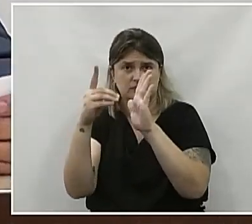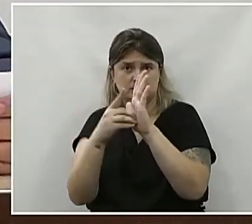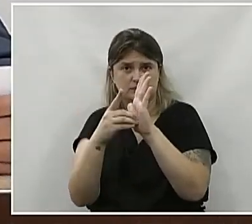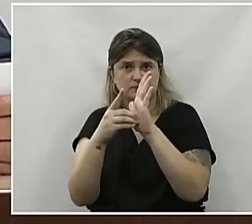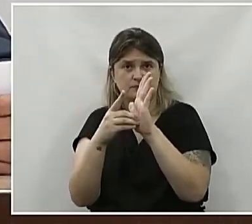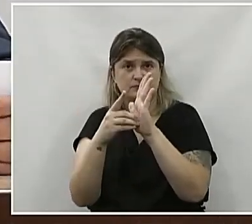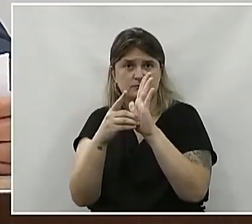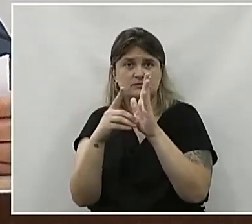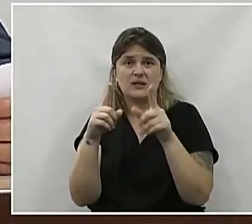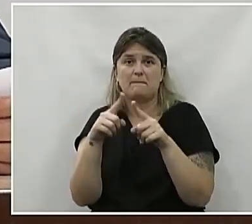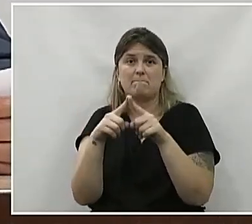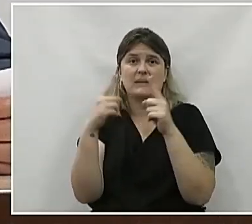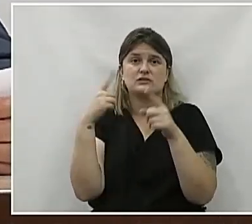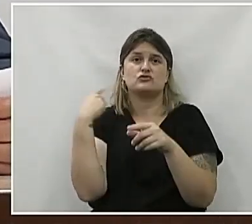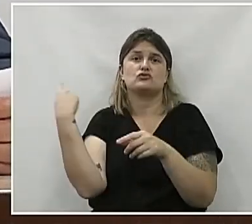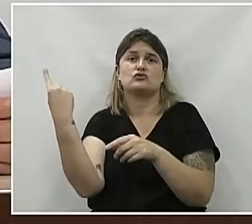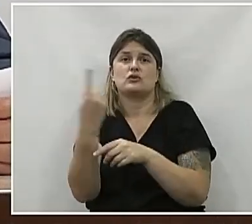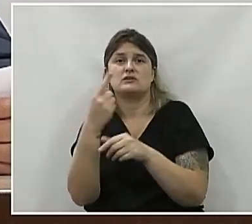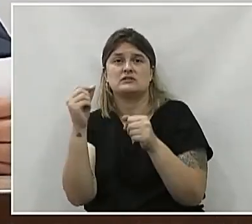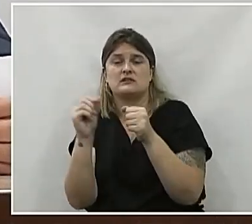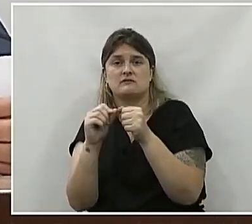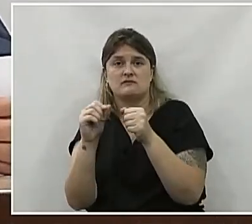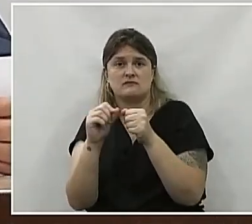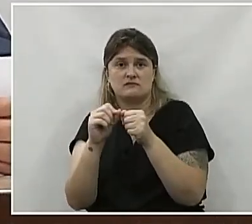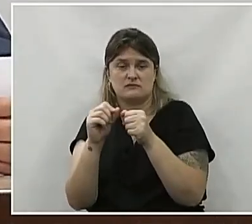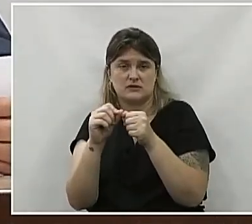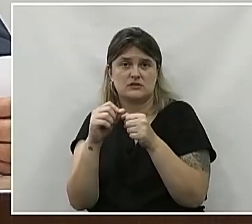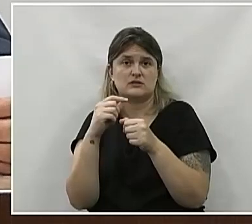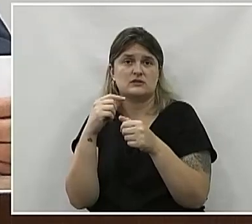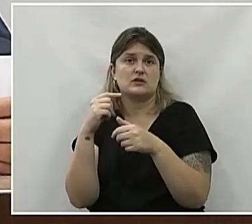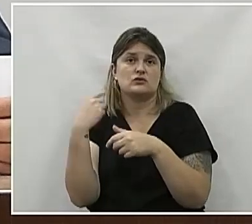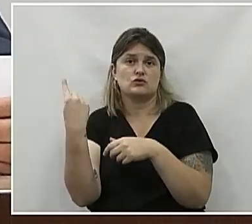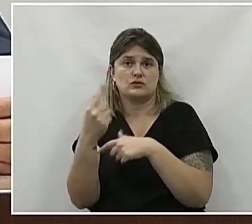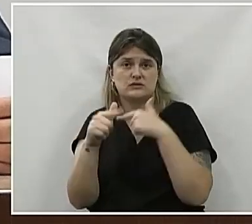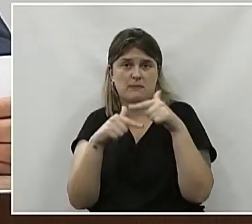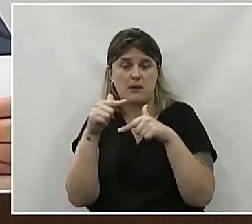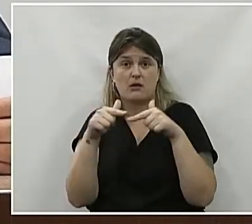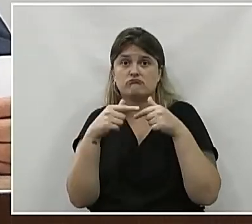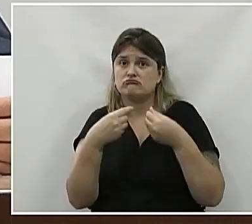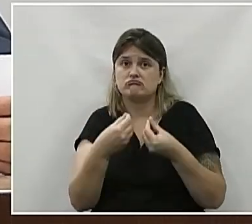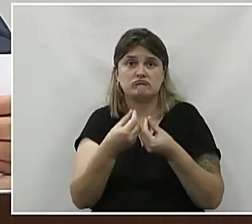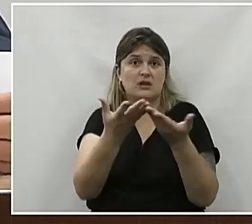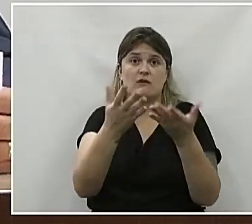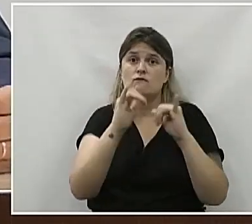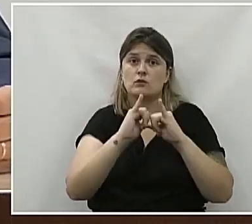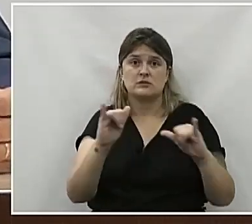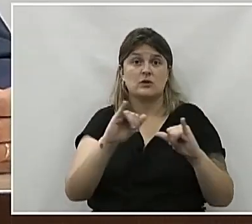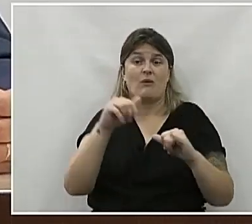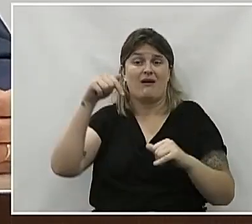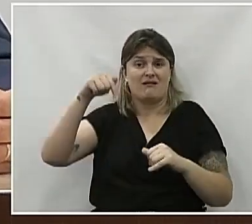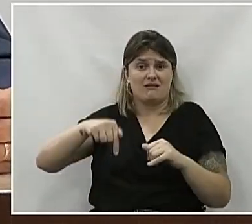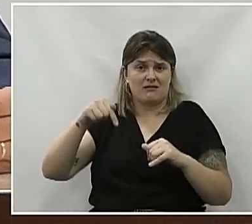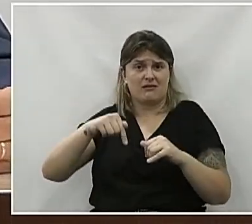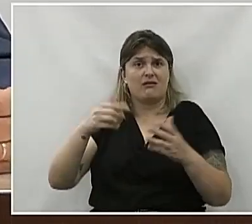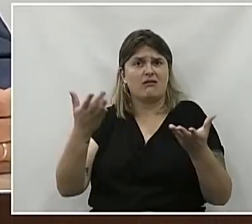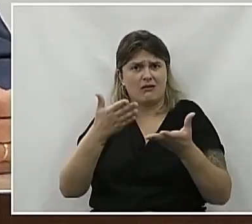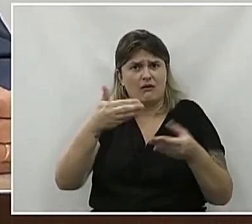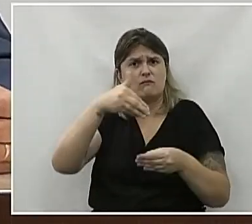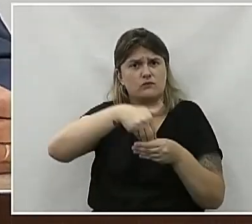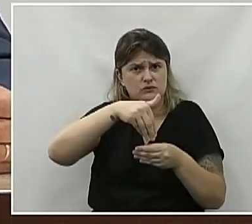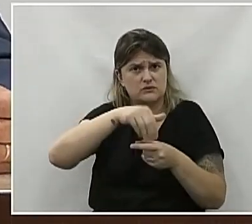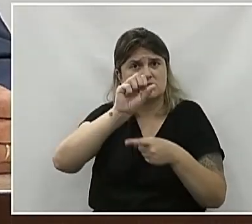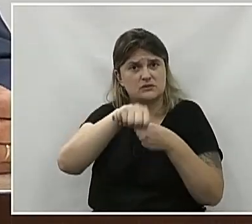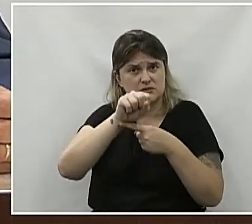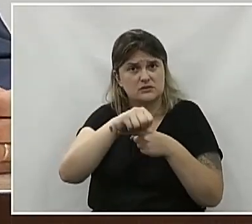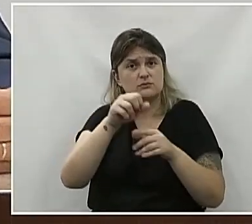de decreto mas nós fizemos hoje e demos a transparência e mostrando que a câmara de vereadores quer votar sim